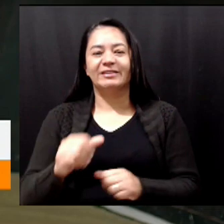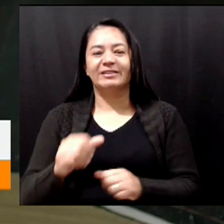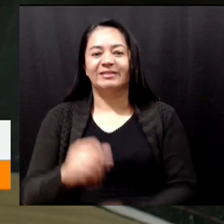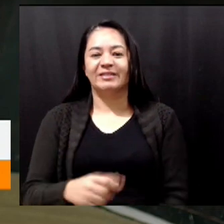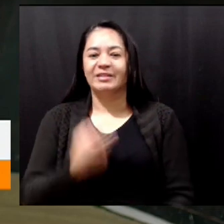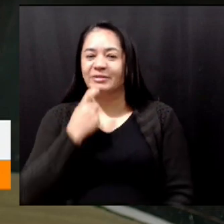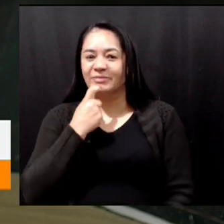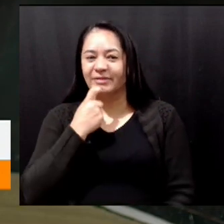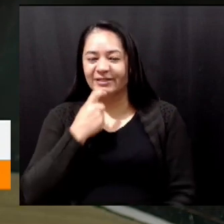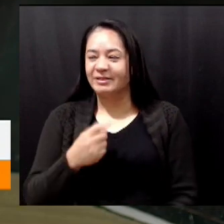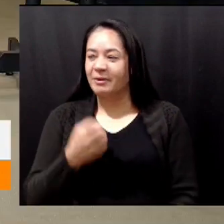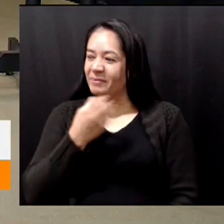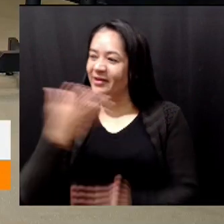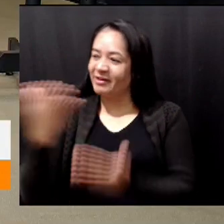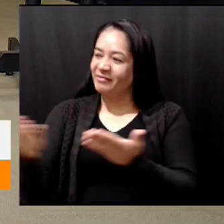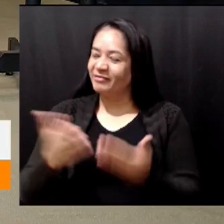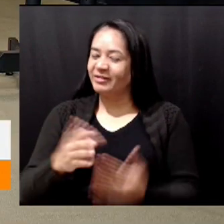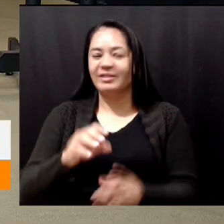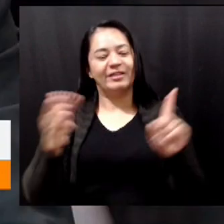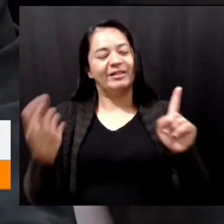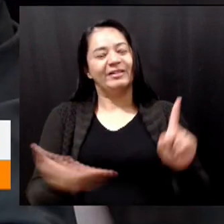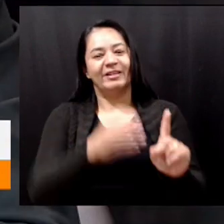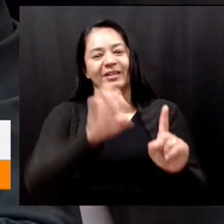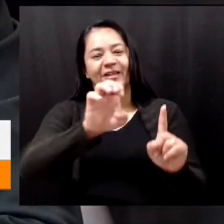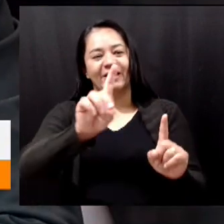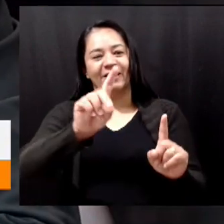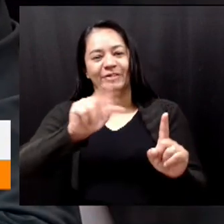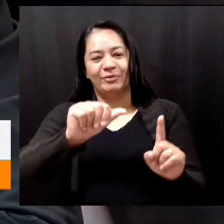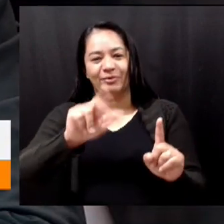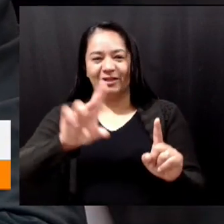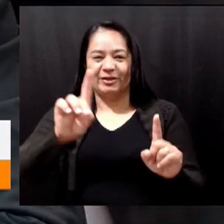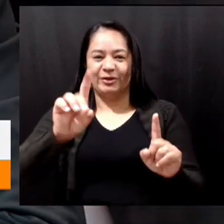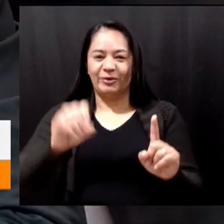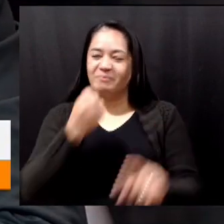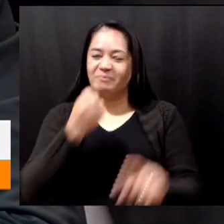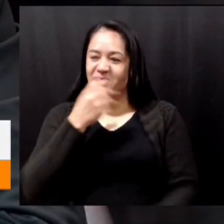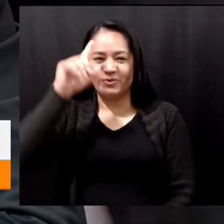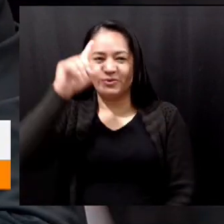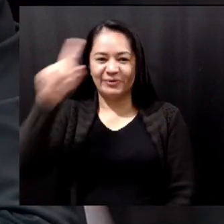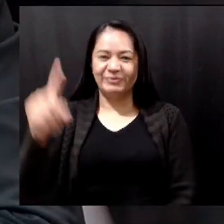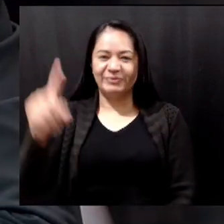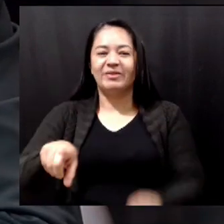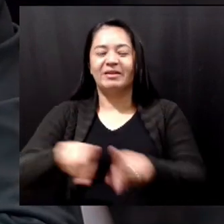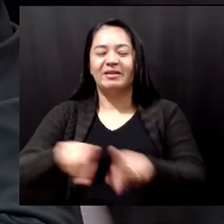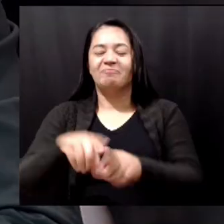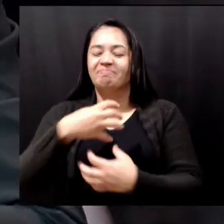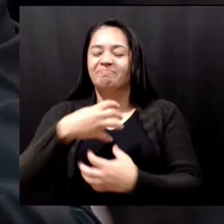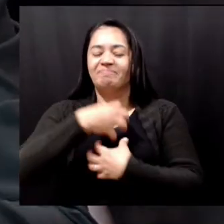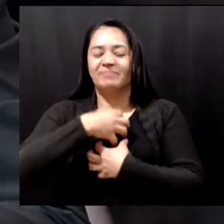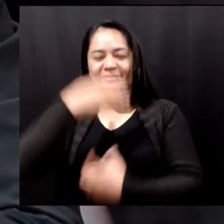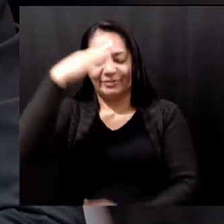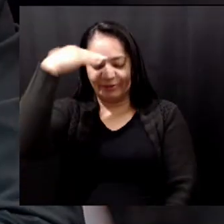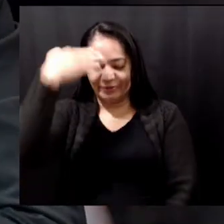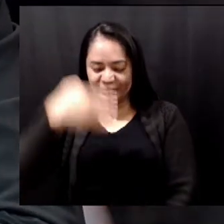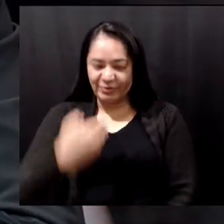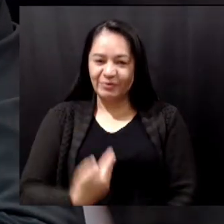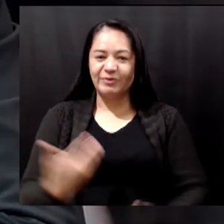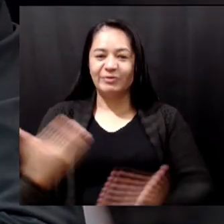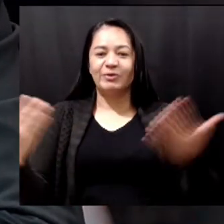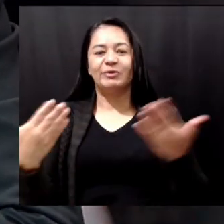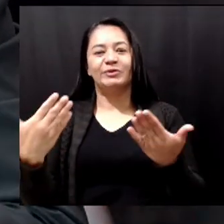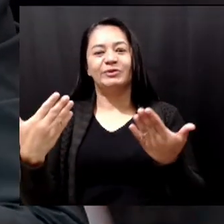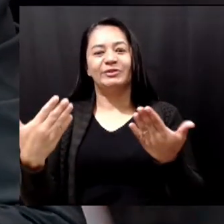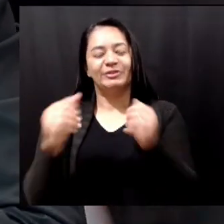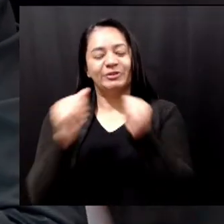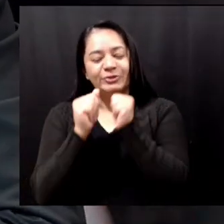bem-vindo, Eduardo Marquezini. Bom dia. Bom dia, também me sinto honrado de hoje estar aqui com vocês no aniversário de